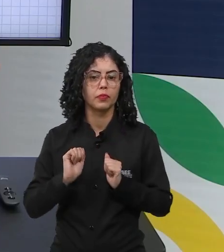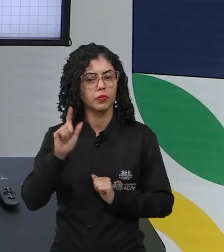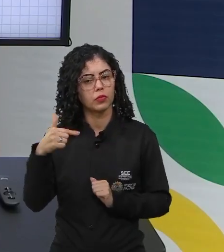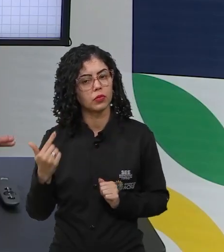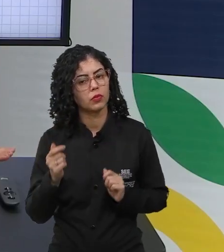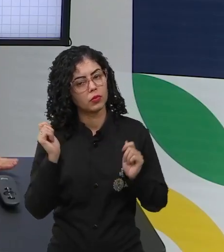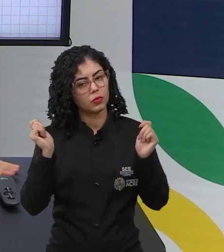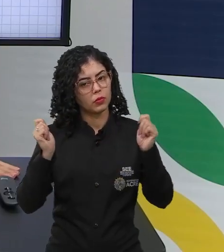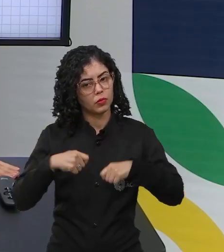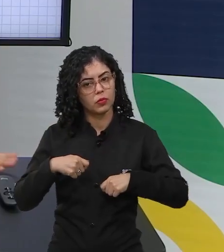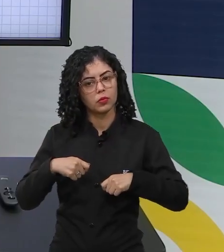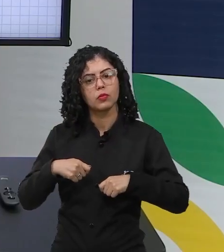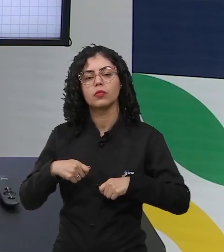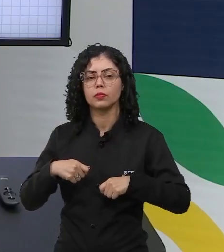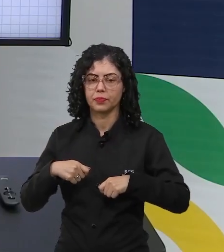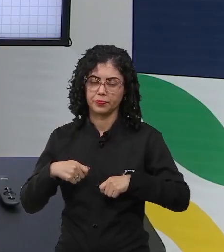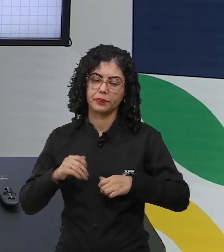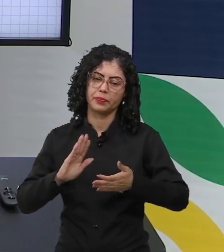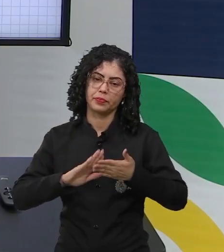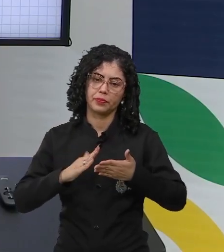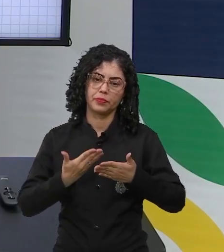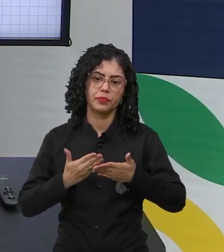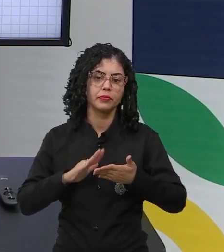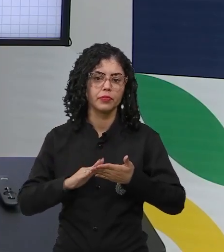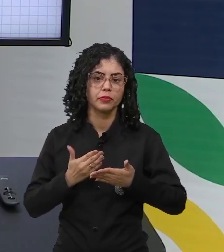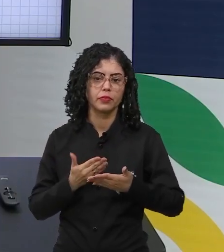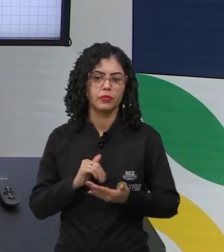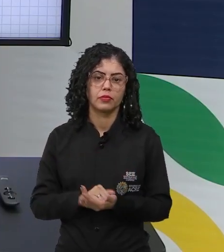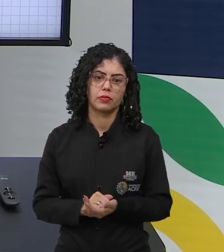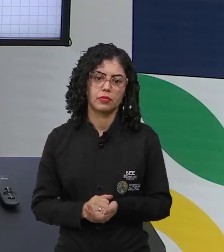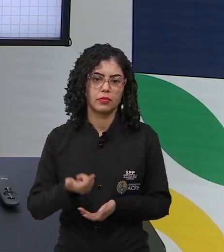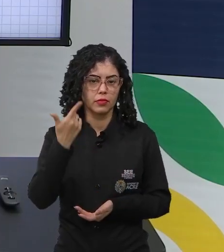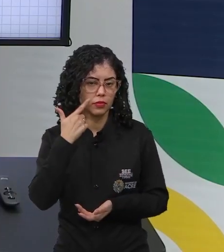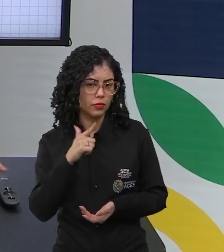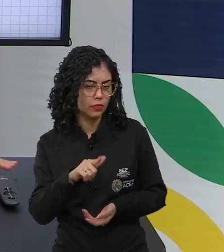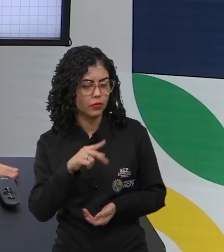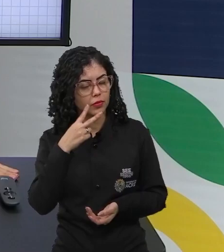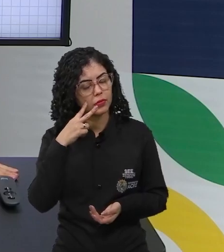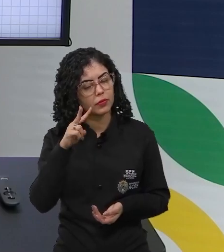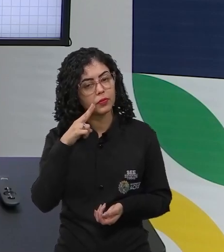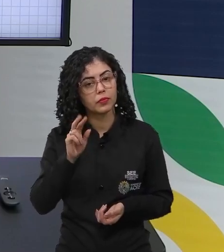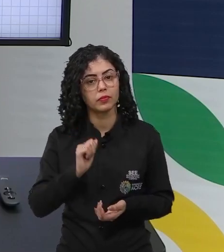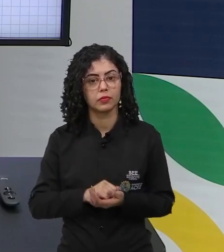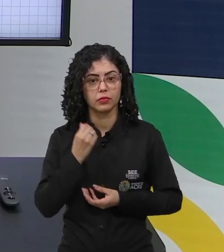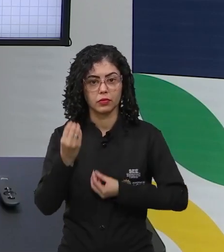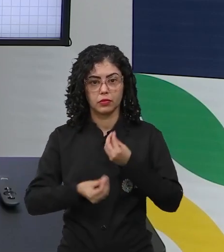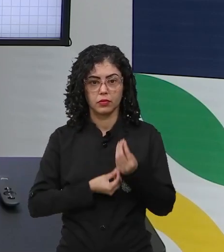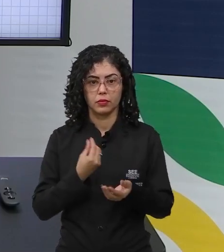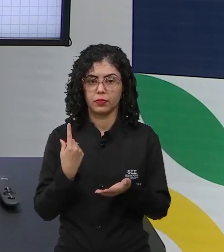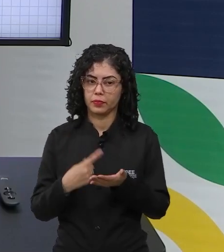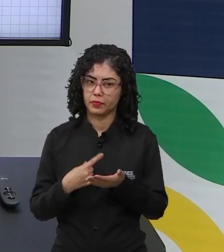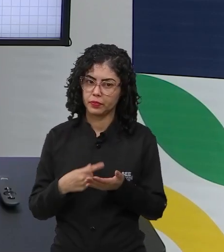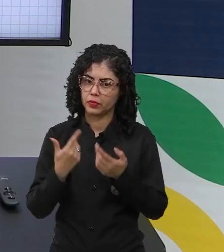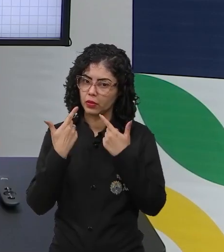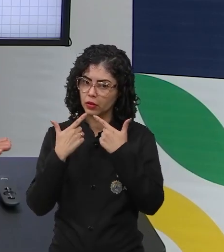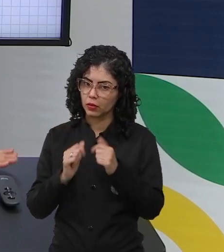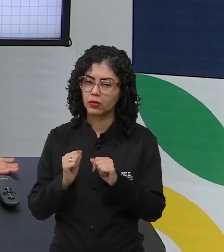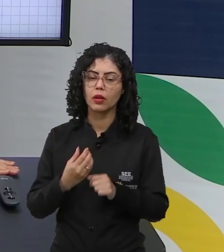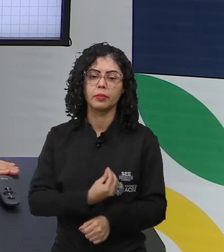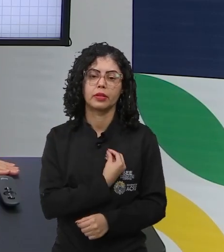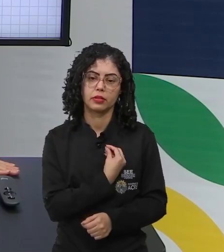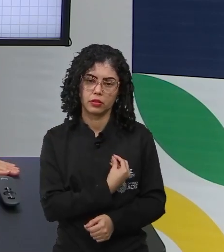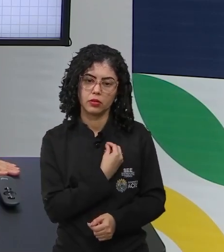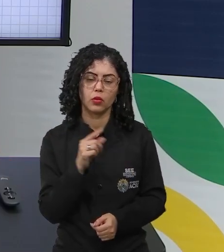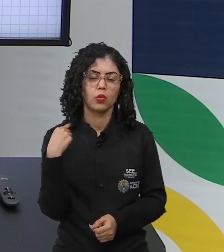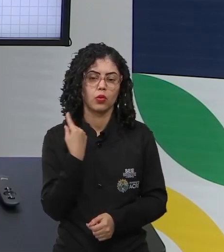outras possibilidades de interpretação. Então, vocês conseguiram observar como as marcas linguísticas elas são